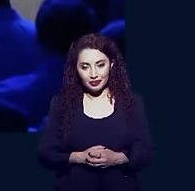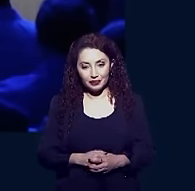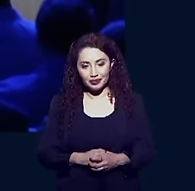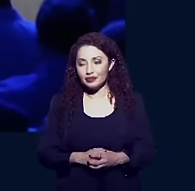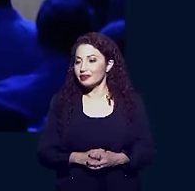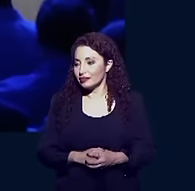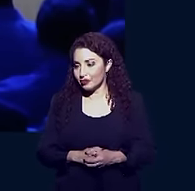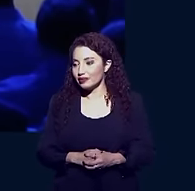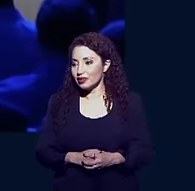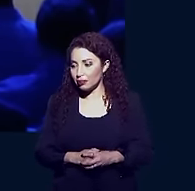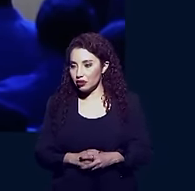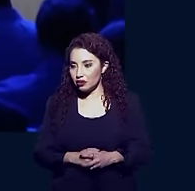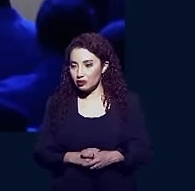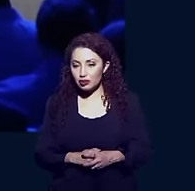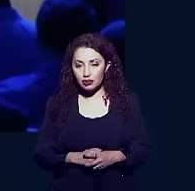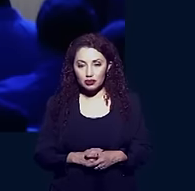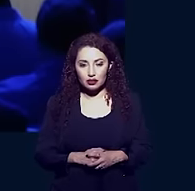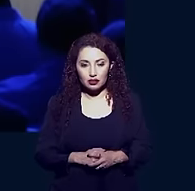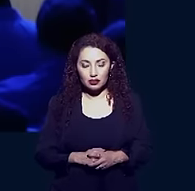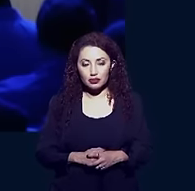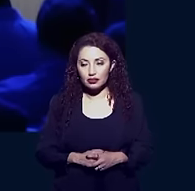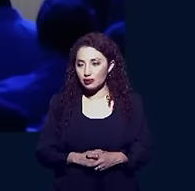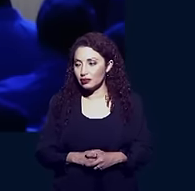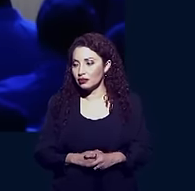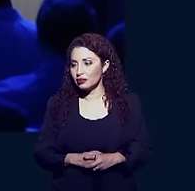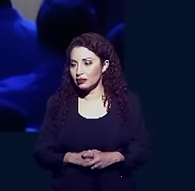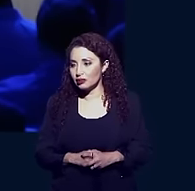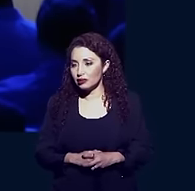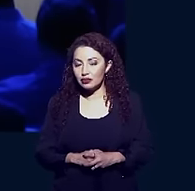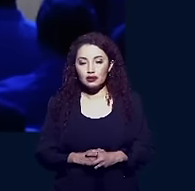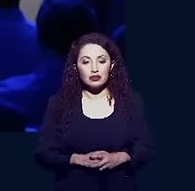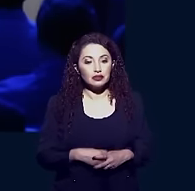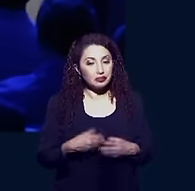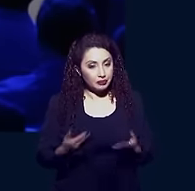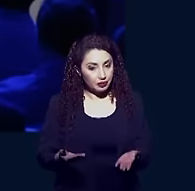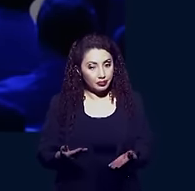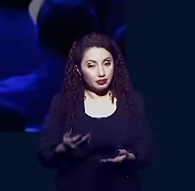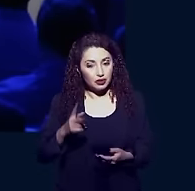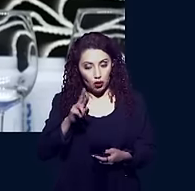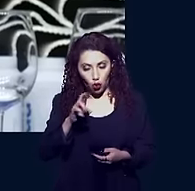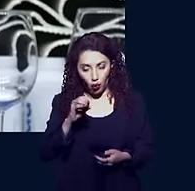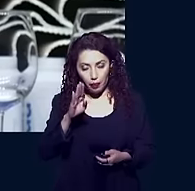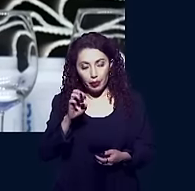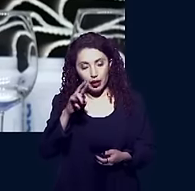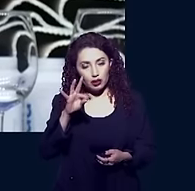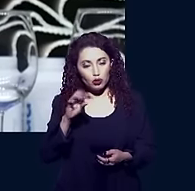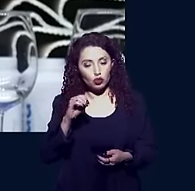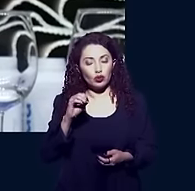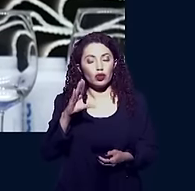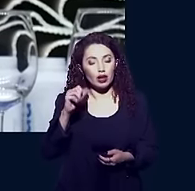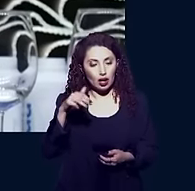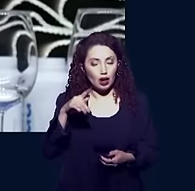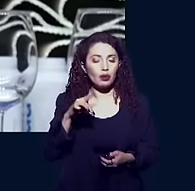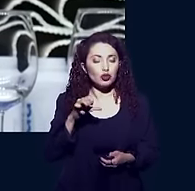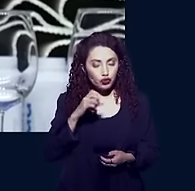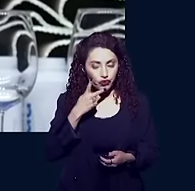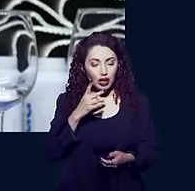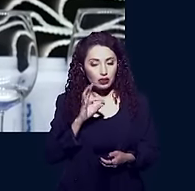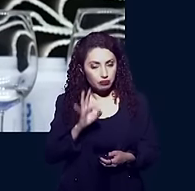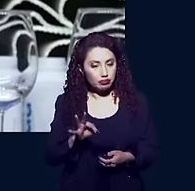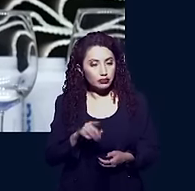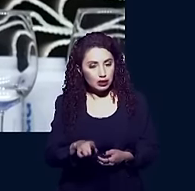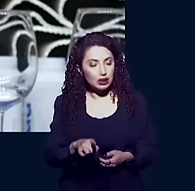eh o presidente Roberto Campos tem destacado isso né ele tem dizero Olha estamos errando tanto na verdade não é